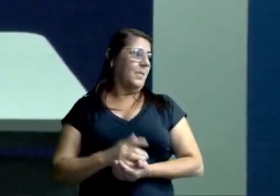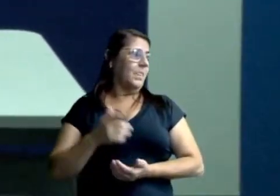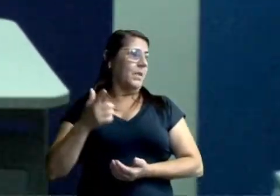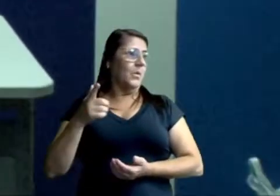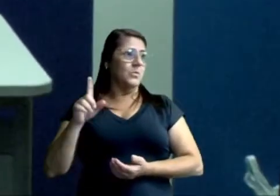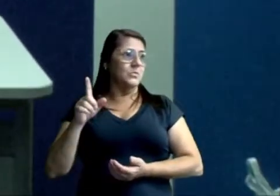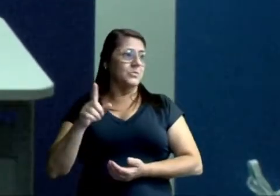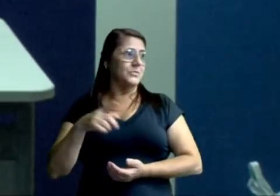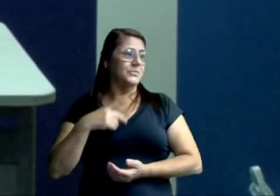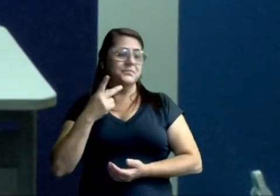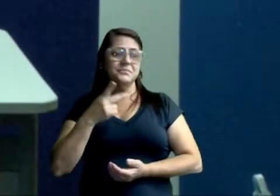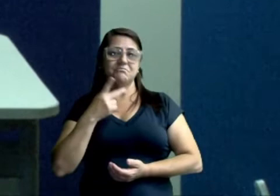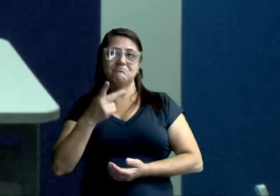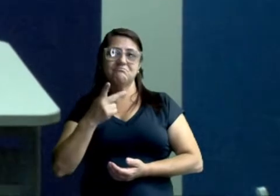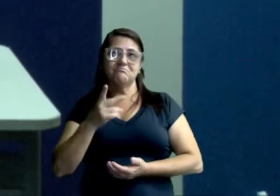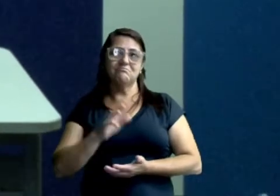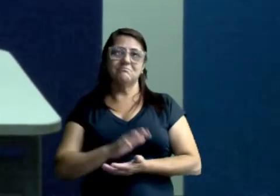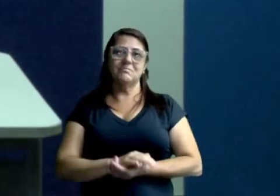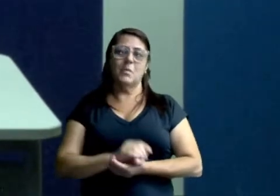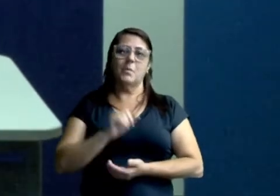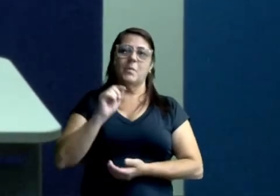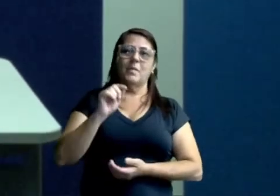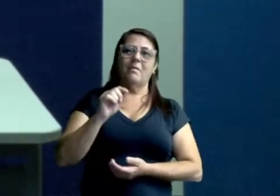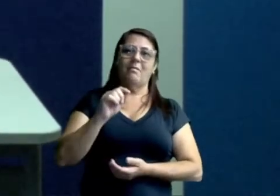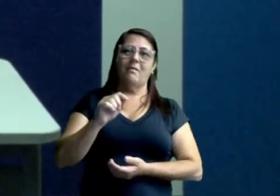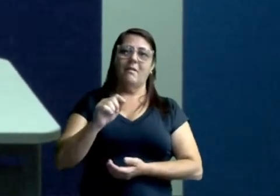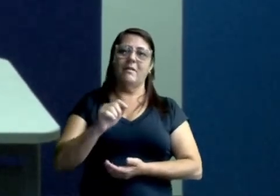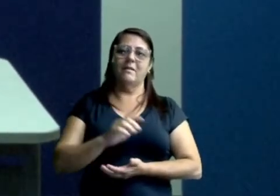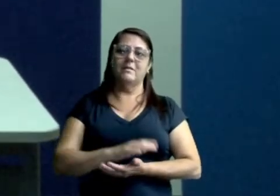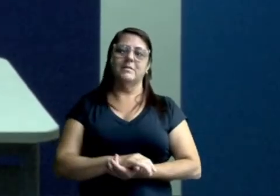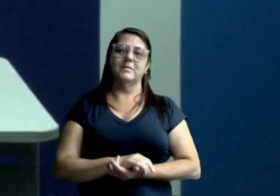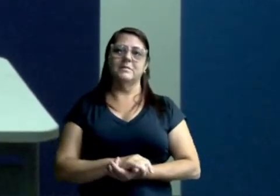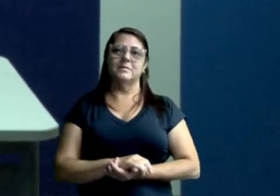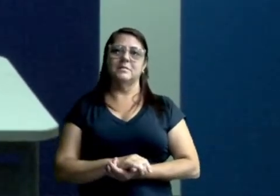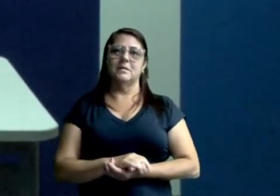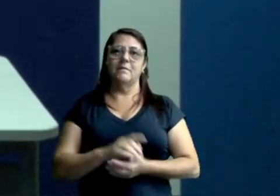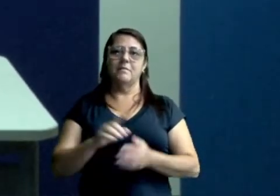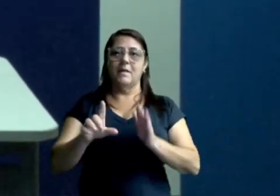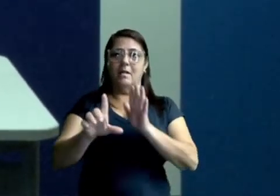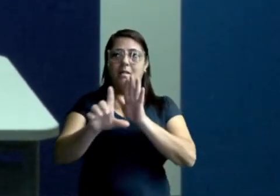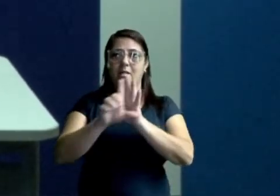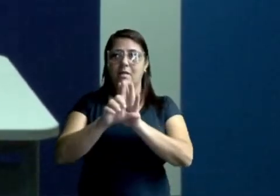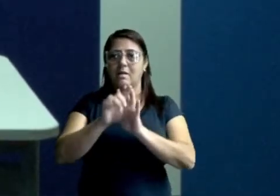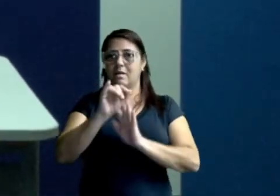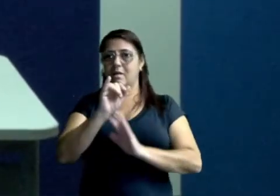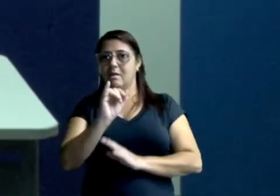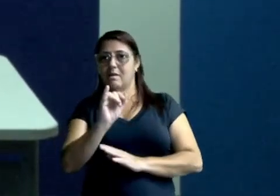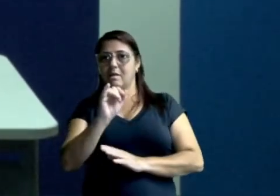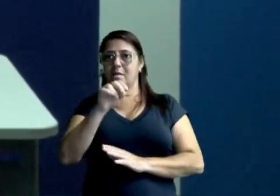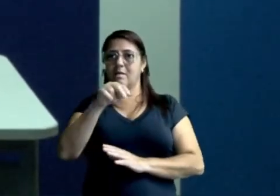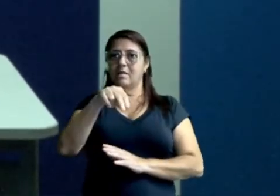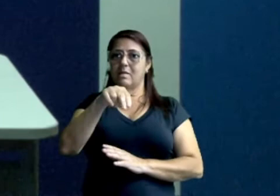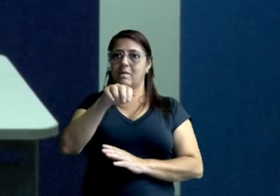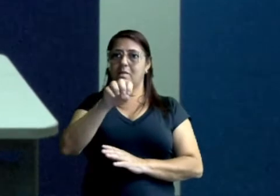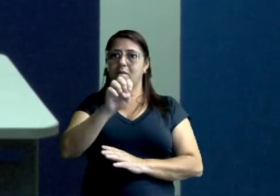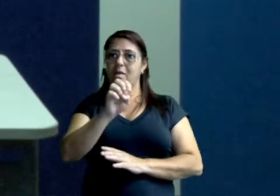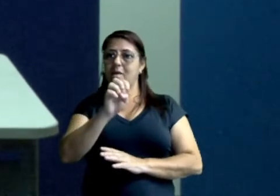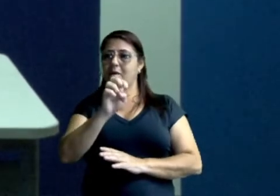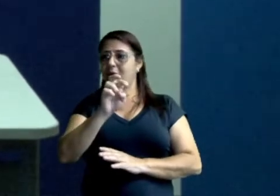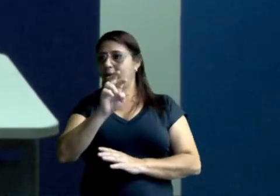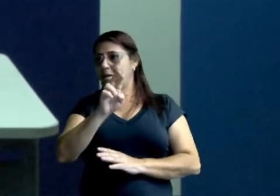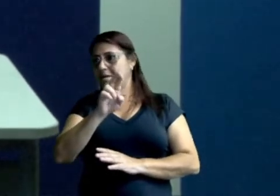para vocês com relação à lei da inércia, né? E do cinto de segurança. Foi